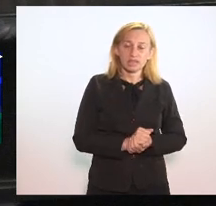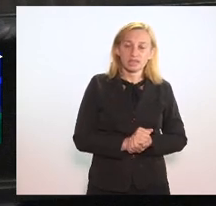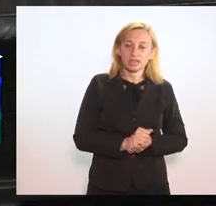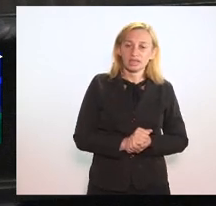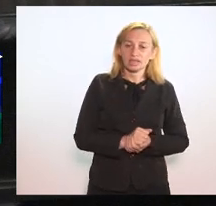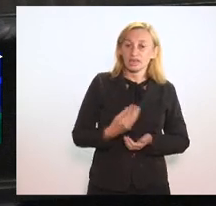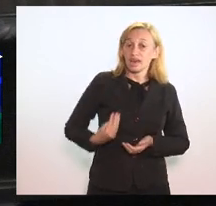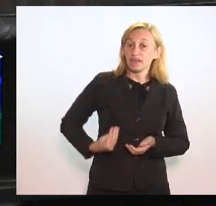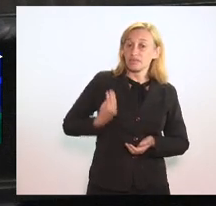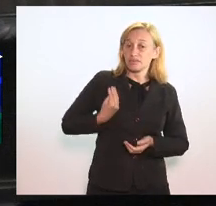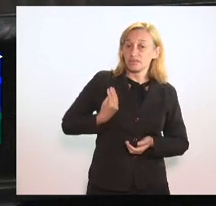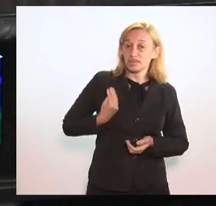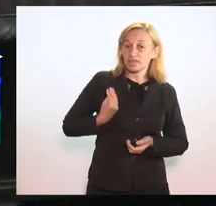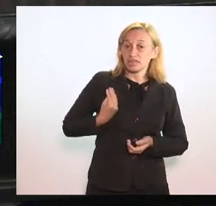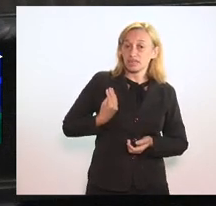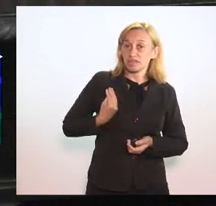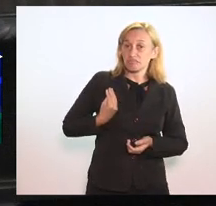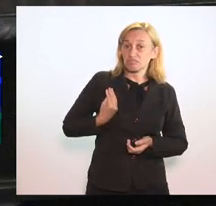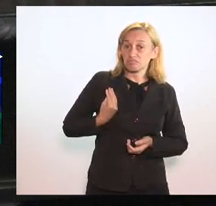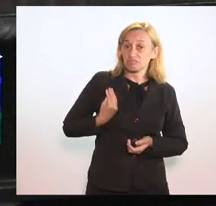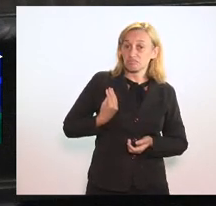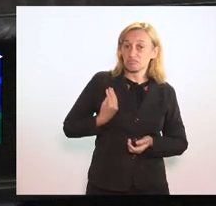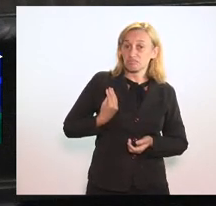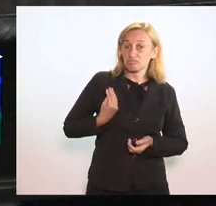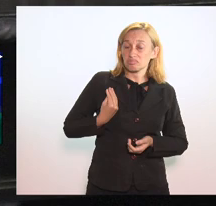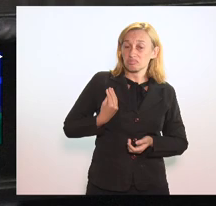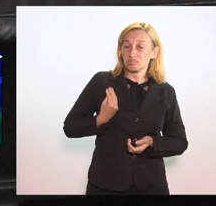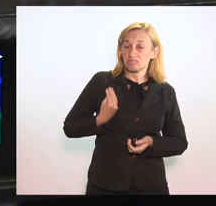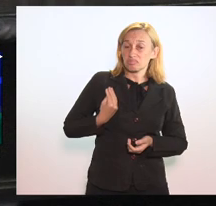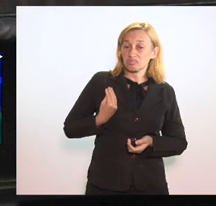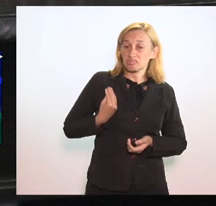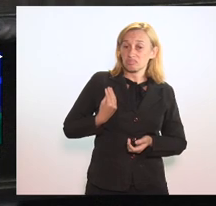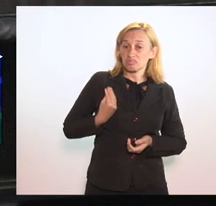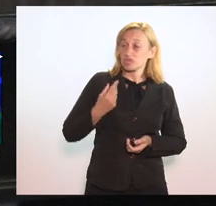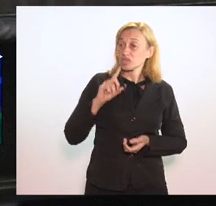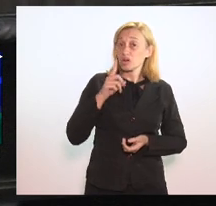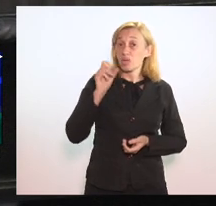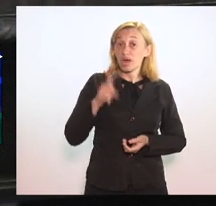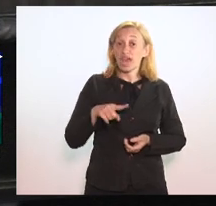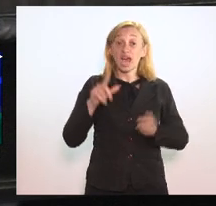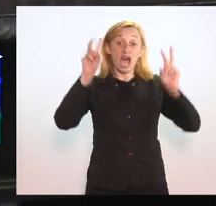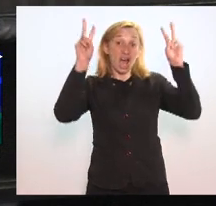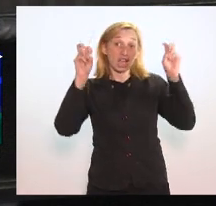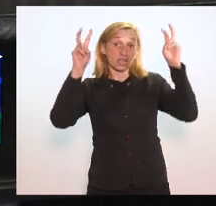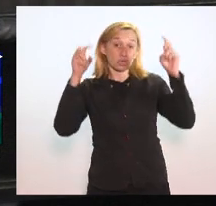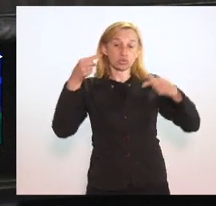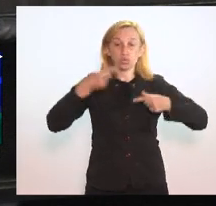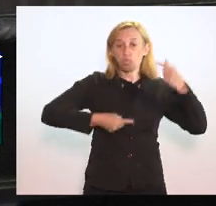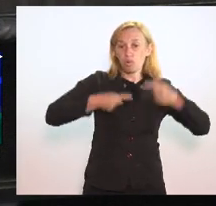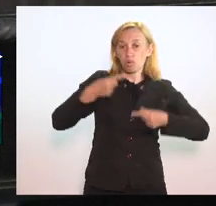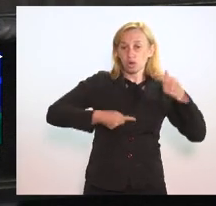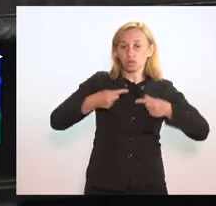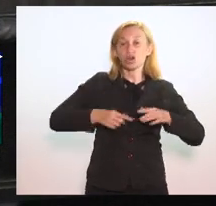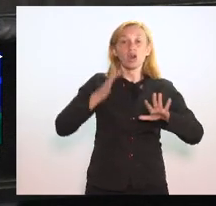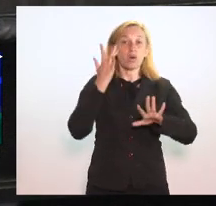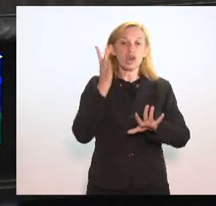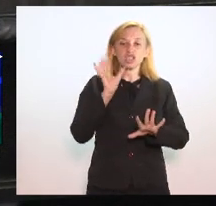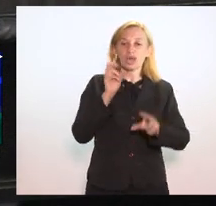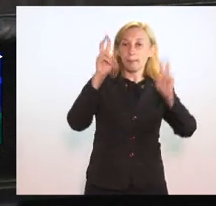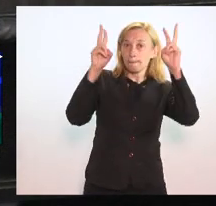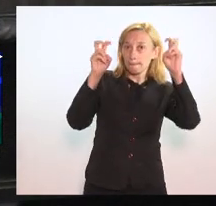vida não é uma questão de decisões políticas Talvez o termo certo